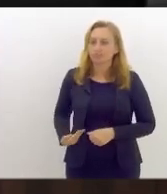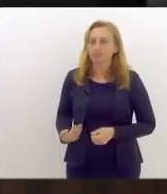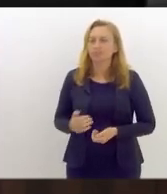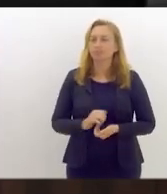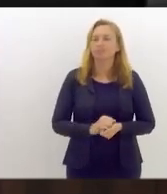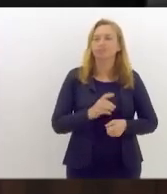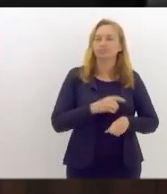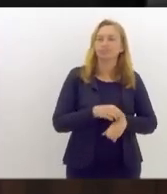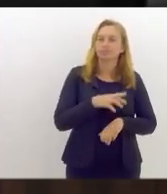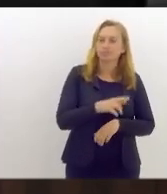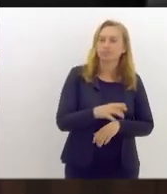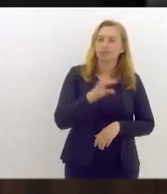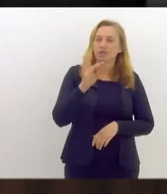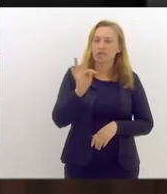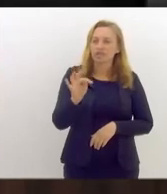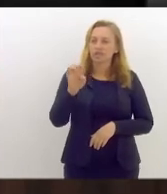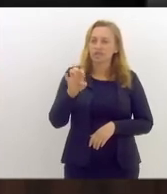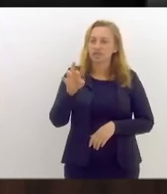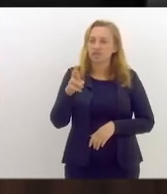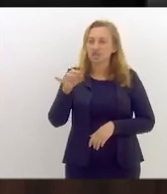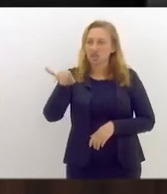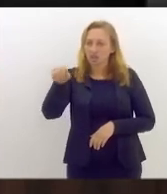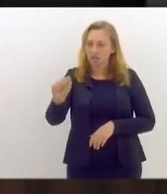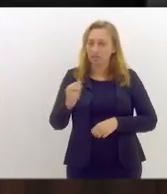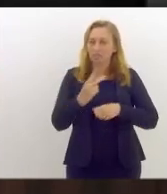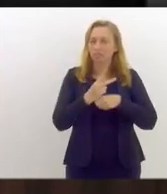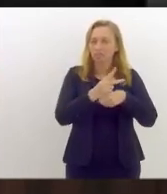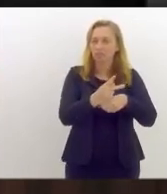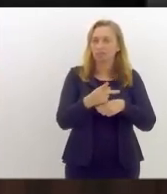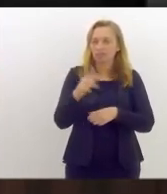Dr Teixeira Neto procurador federal